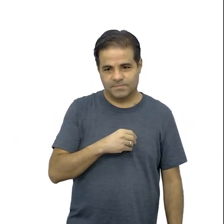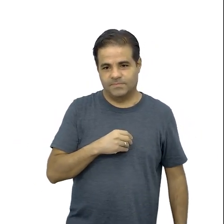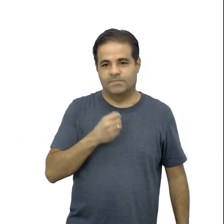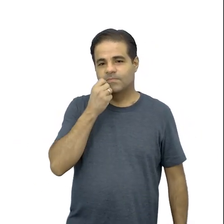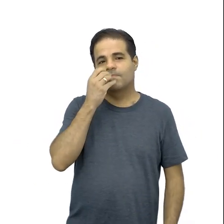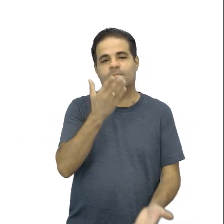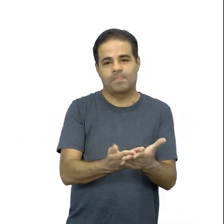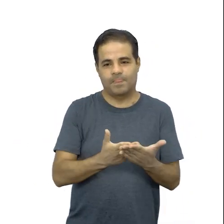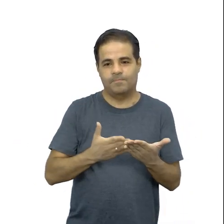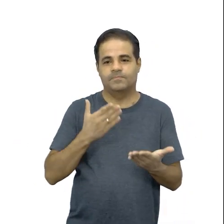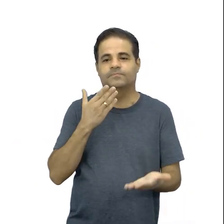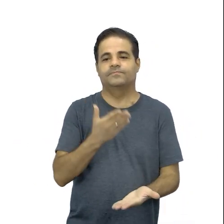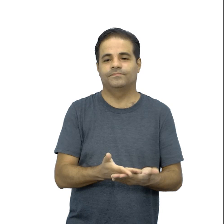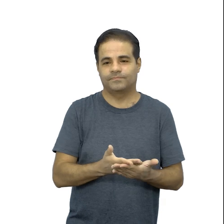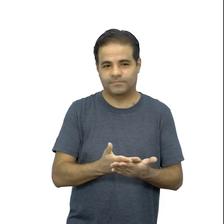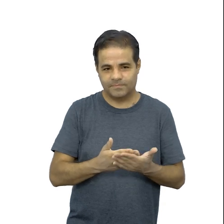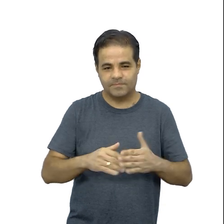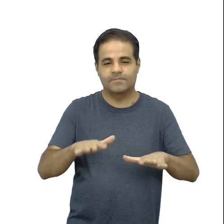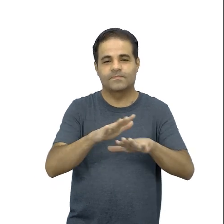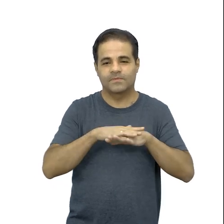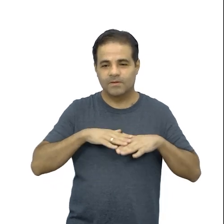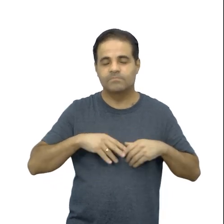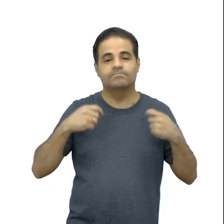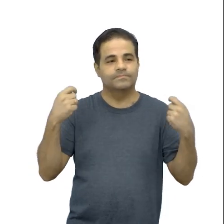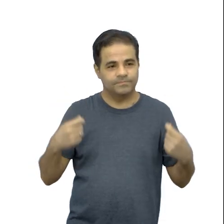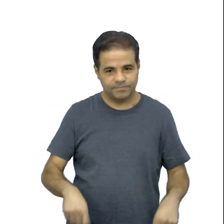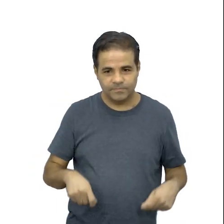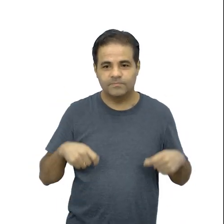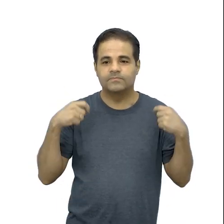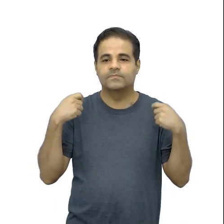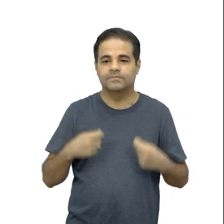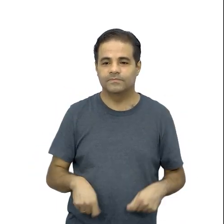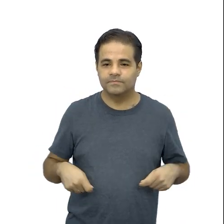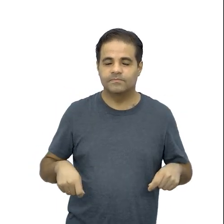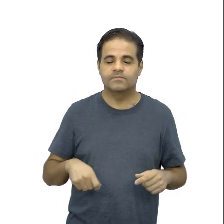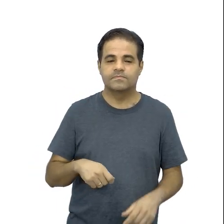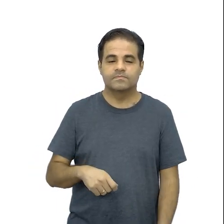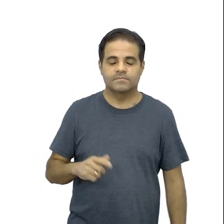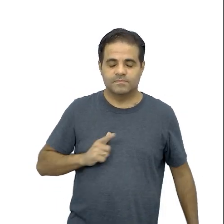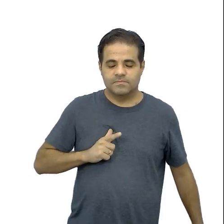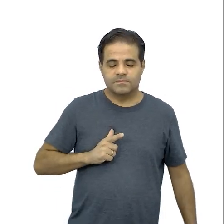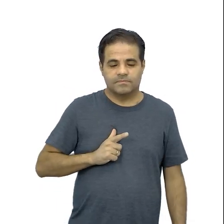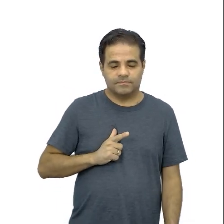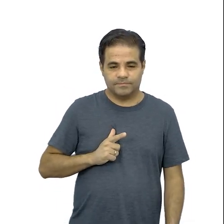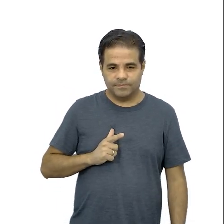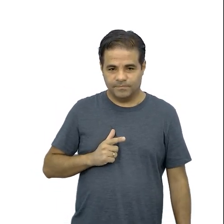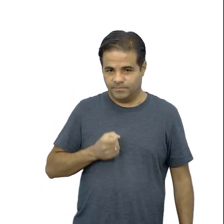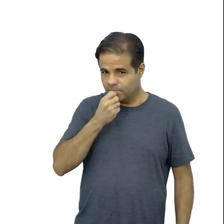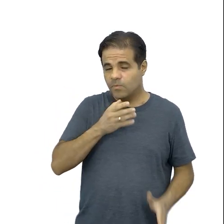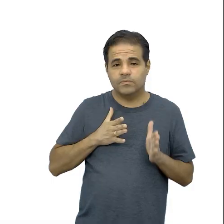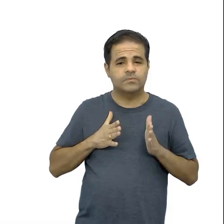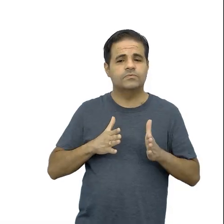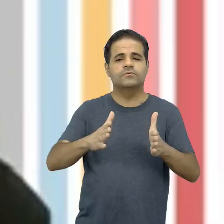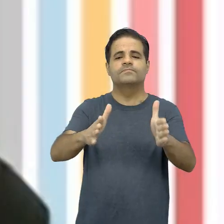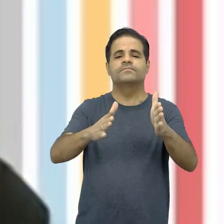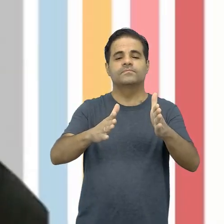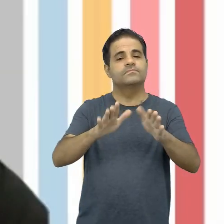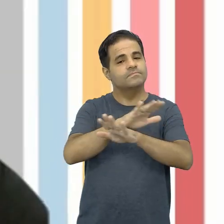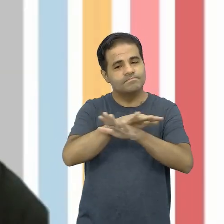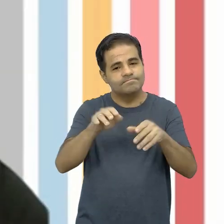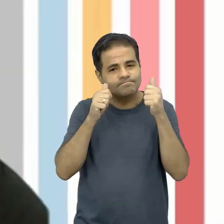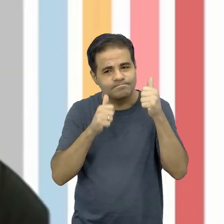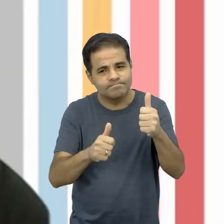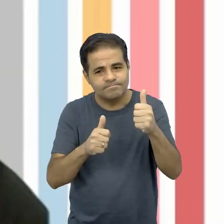bons estudos, né, isso é imprescindível, né, que tenhamos aí uma boa jornada, tá bem? É